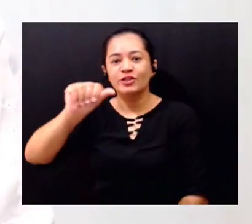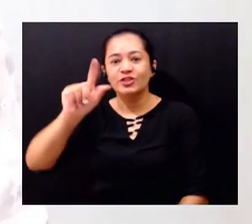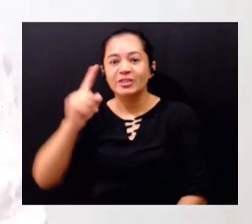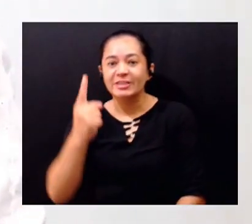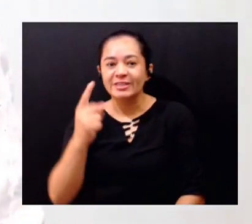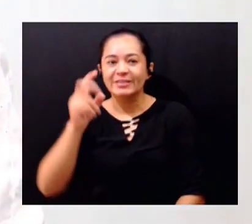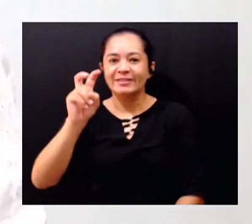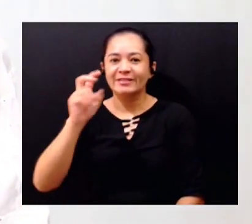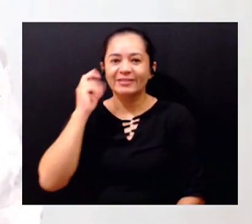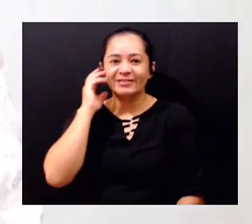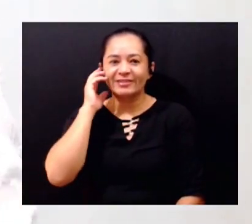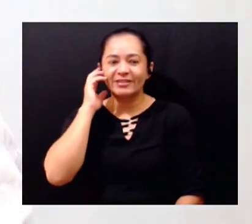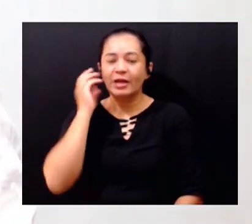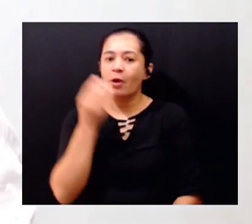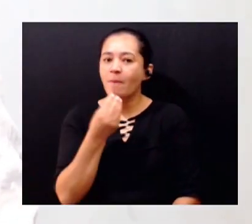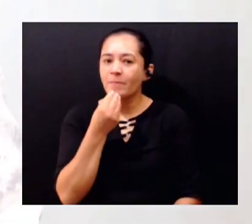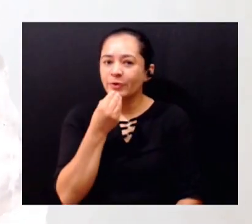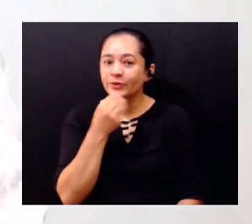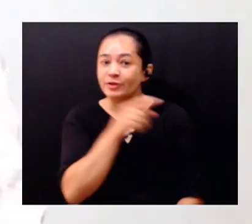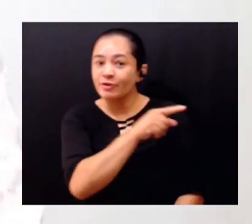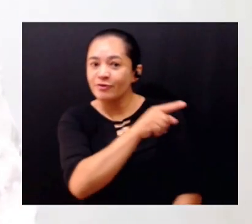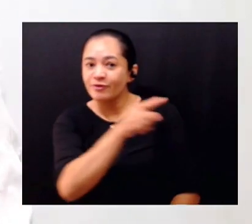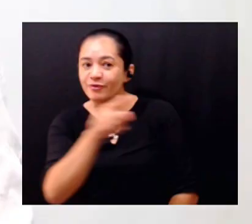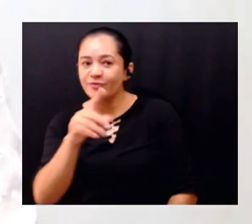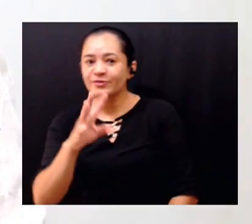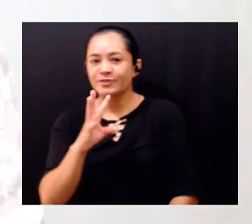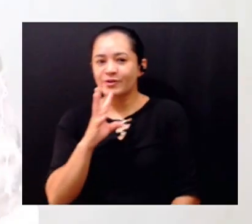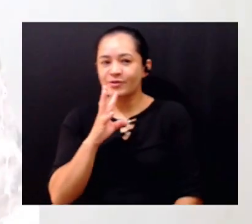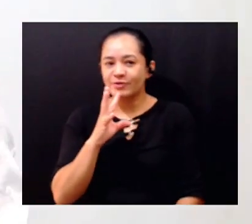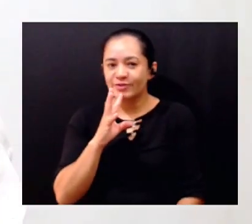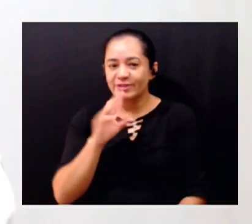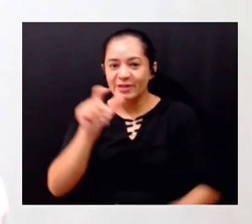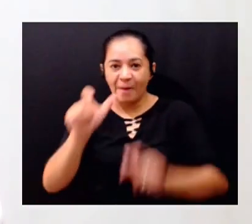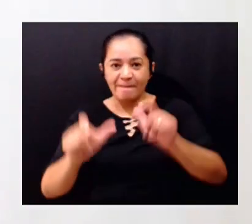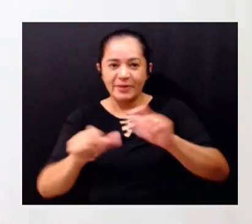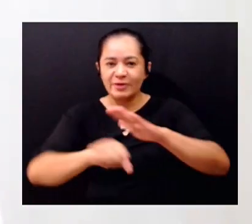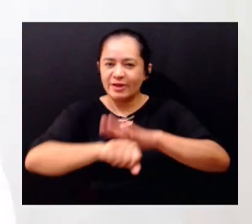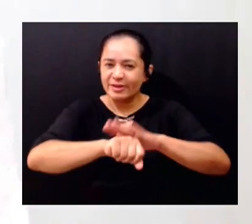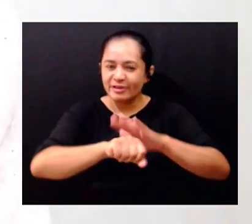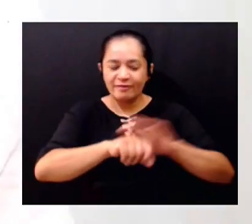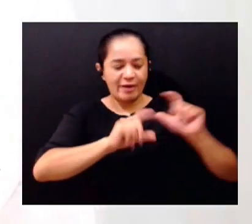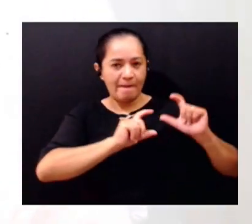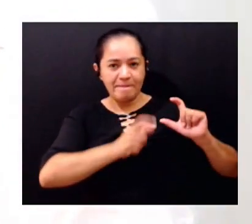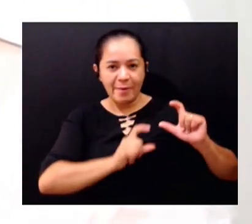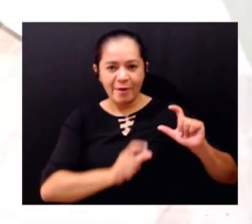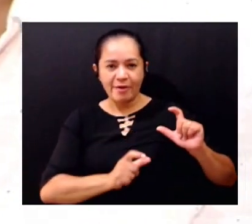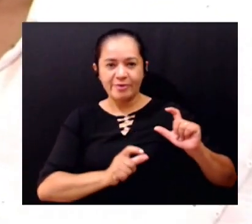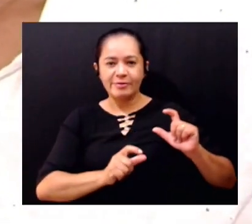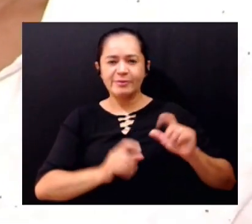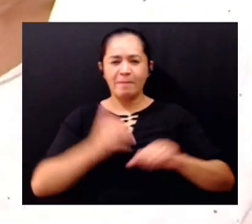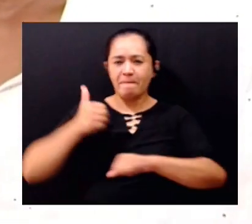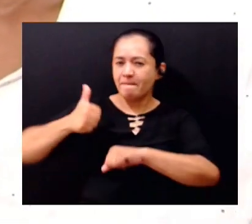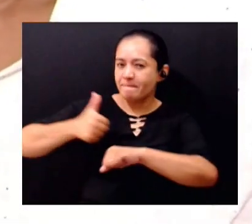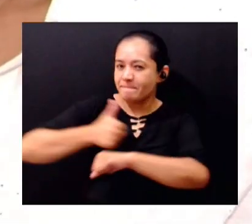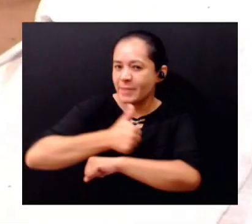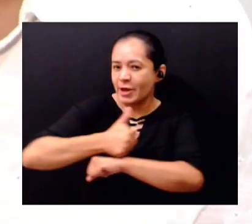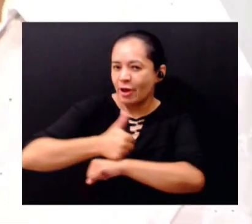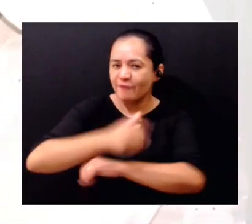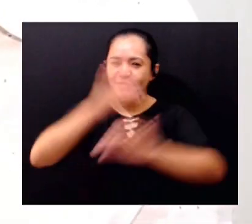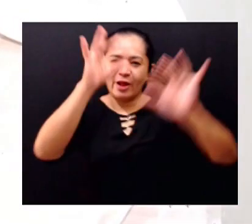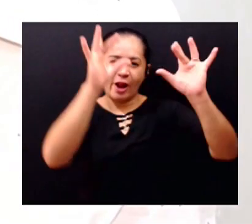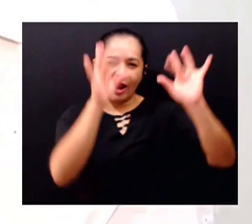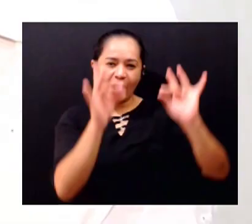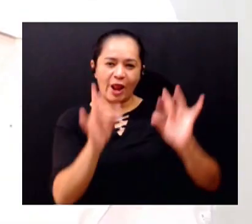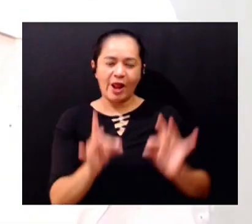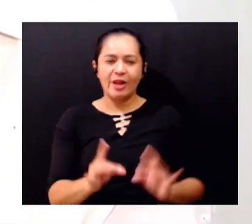de vocês conhecerem alguém que faz quadrinho, que é da cidade e que é fera no traço. Com certeza, né, Suzy? Qual que é a importância